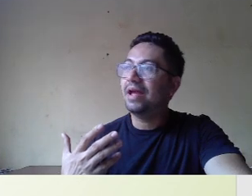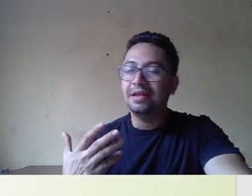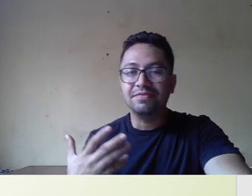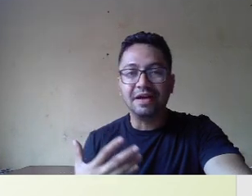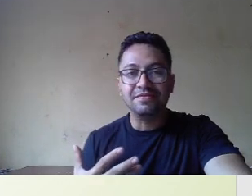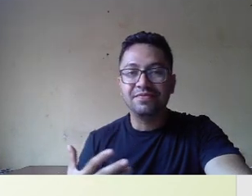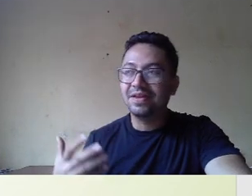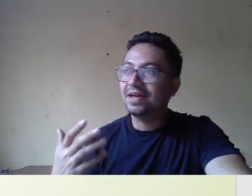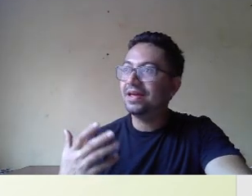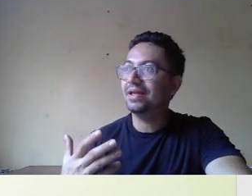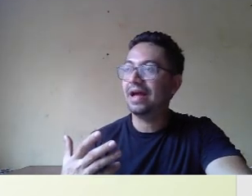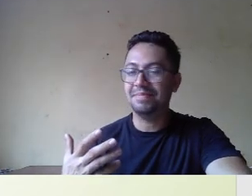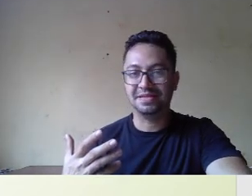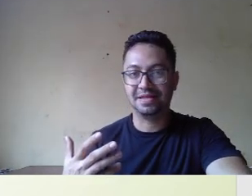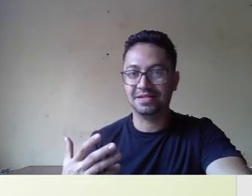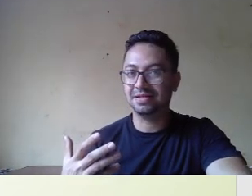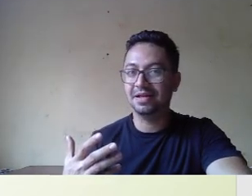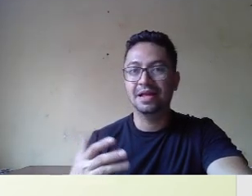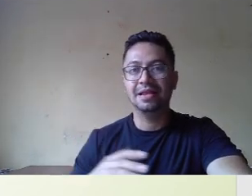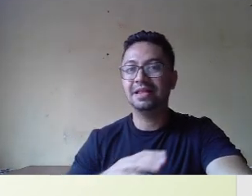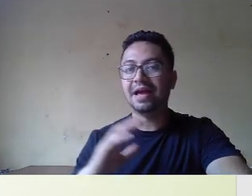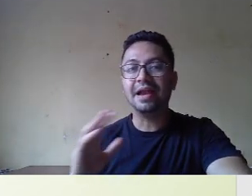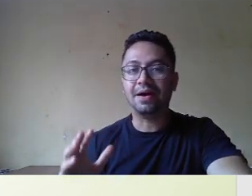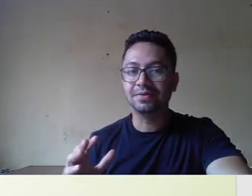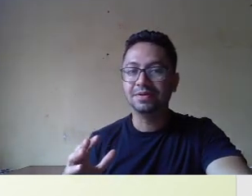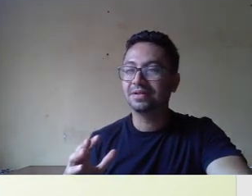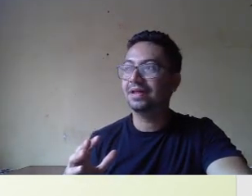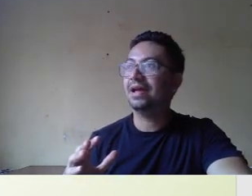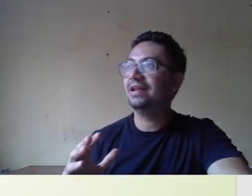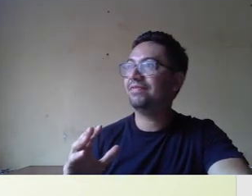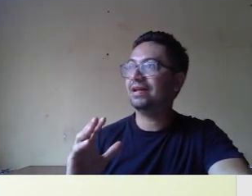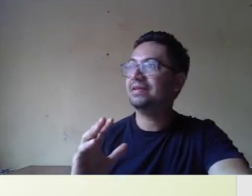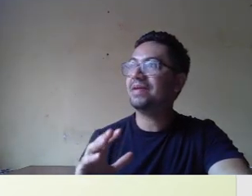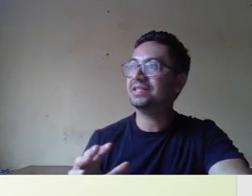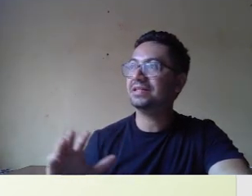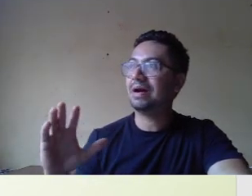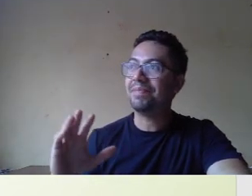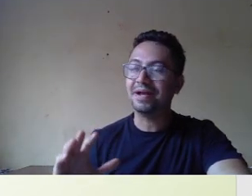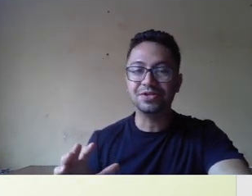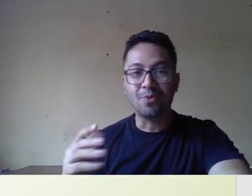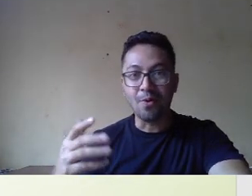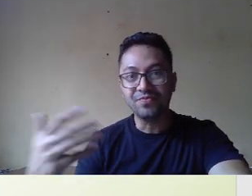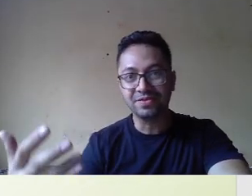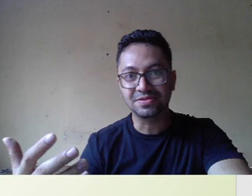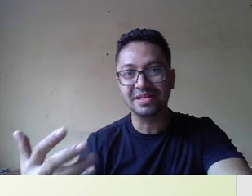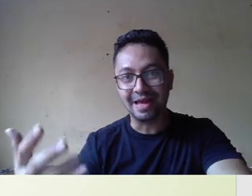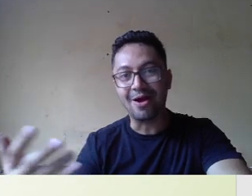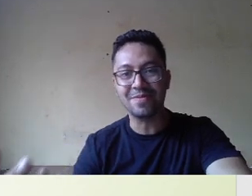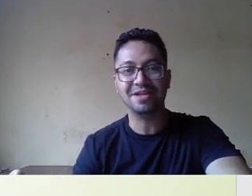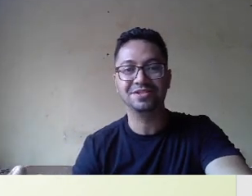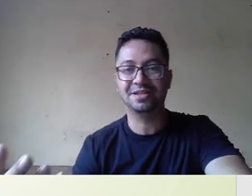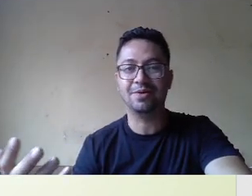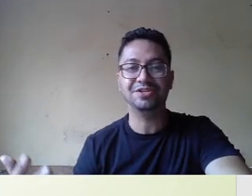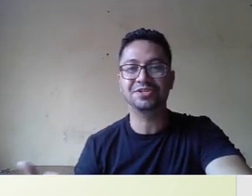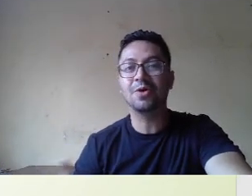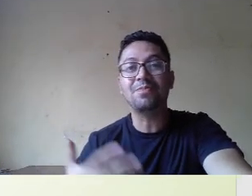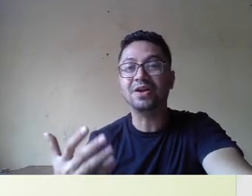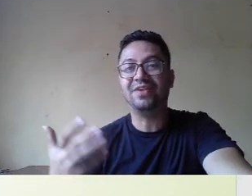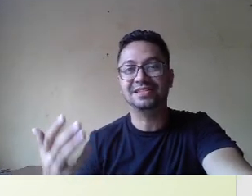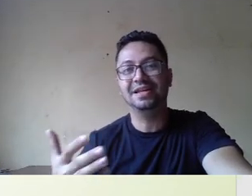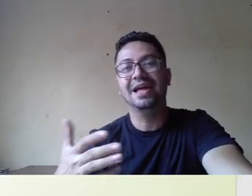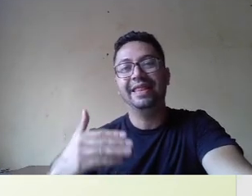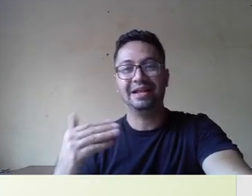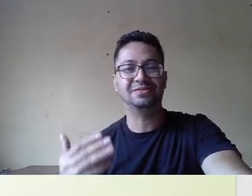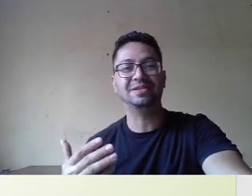vai ver a mensagem literal, né? Ele vai imaginar uma parede com ouvidos, literalmente. Então, a gente não